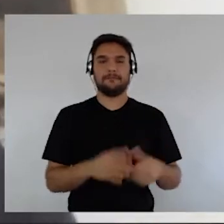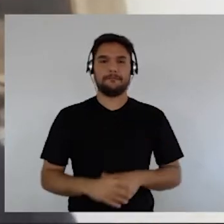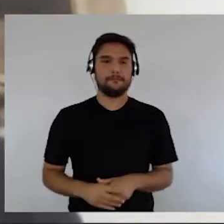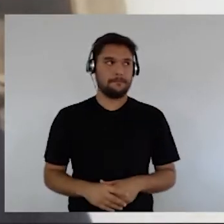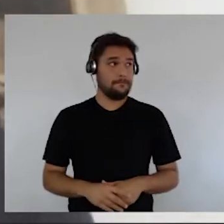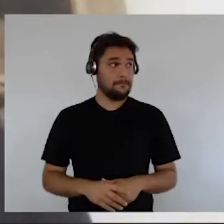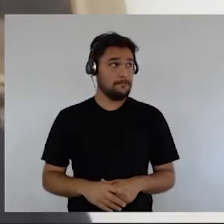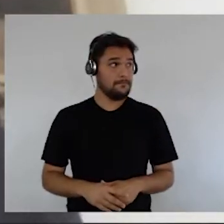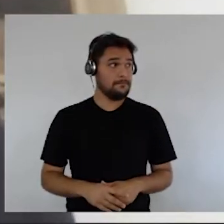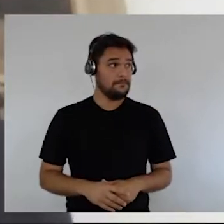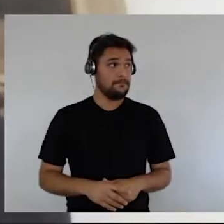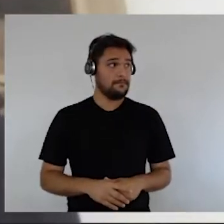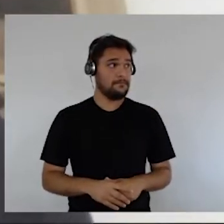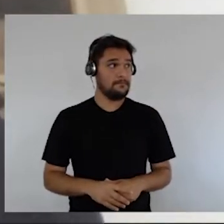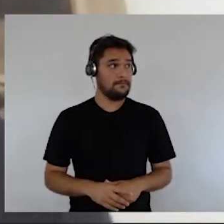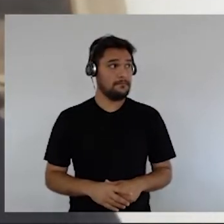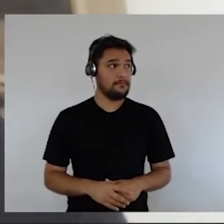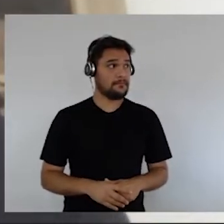atividade.